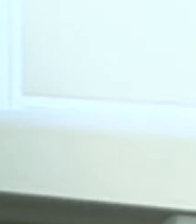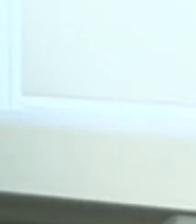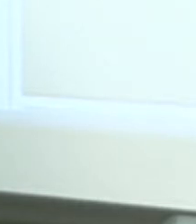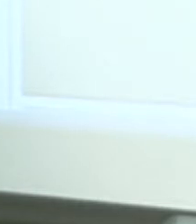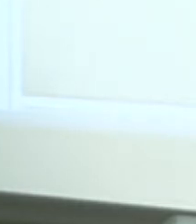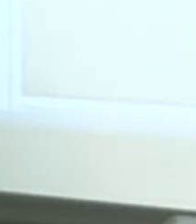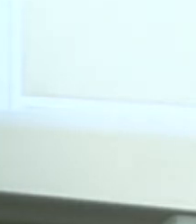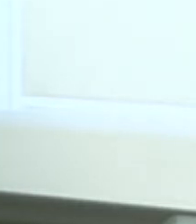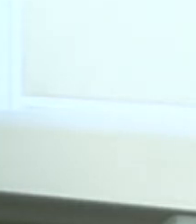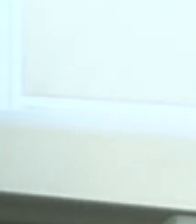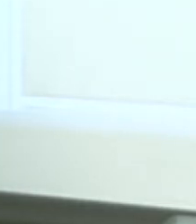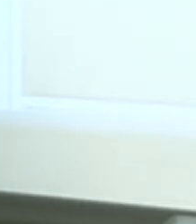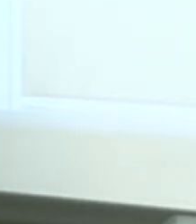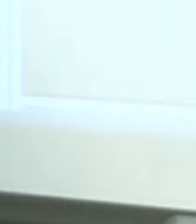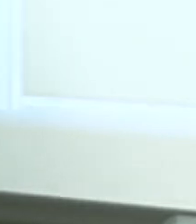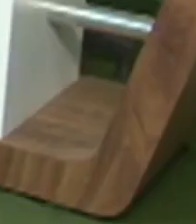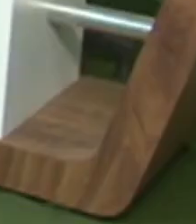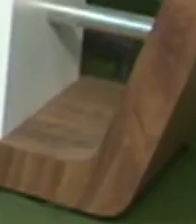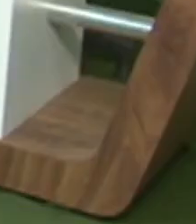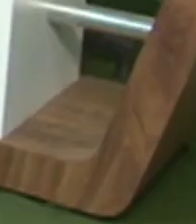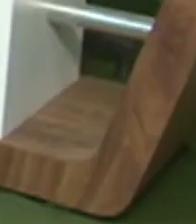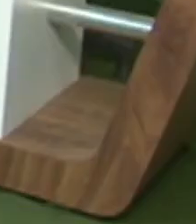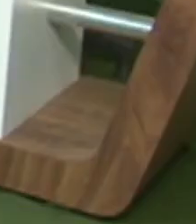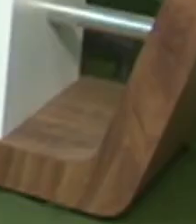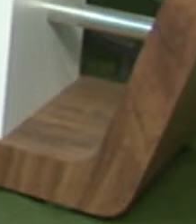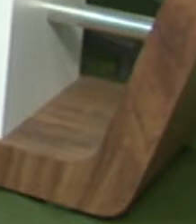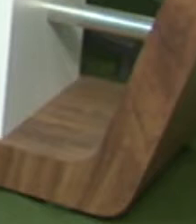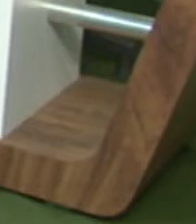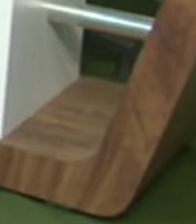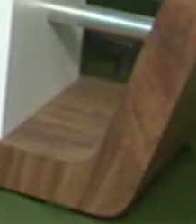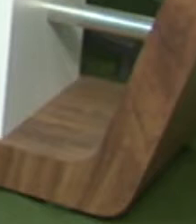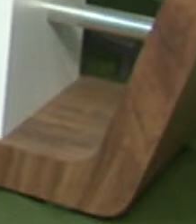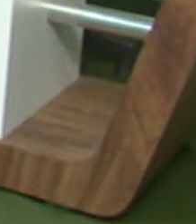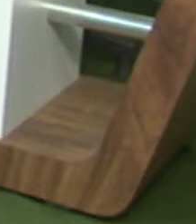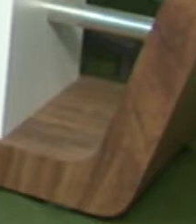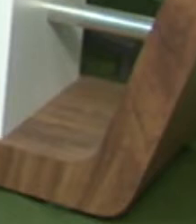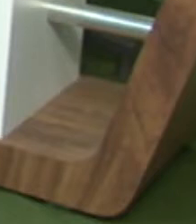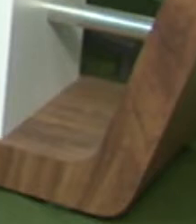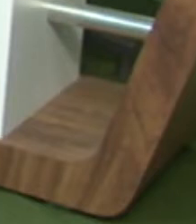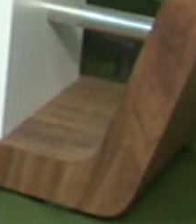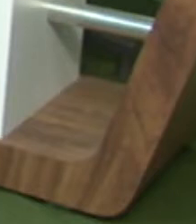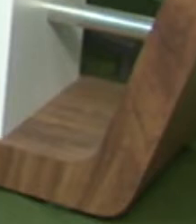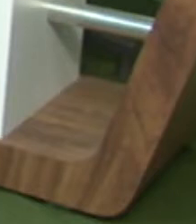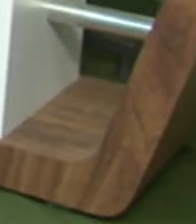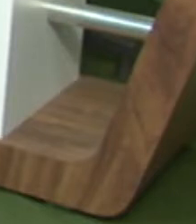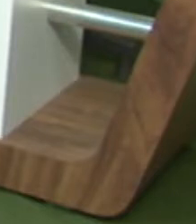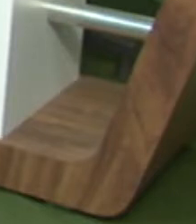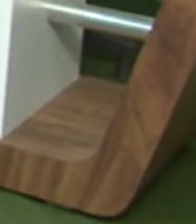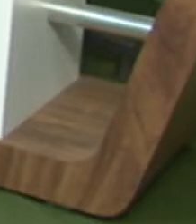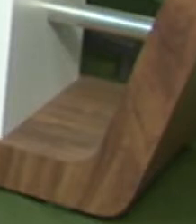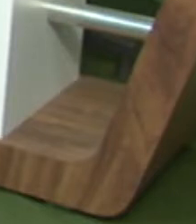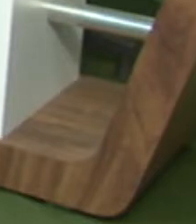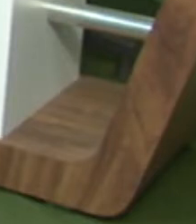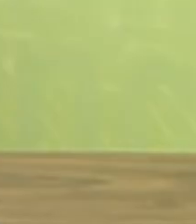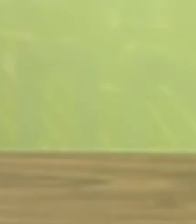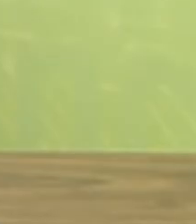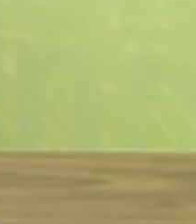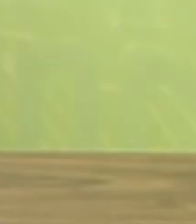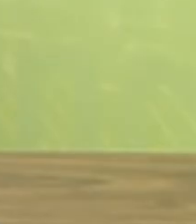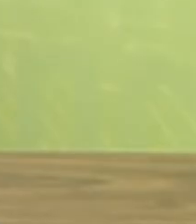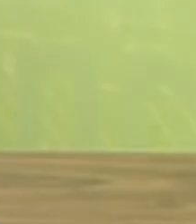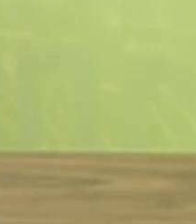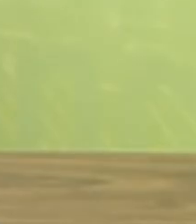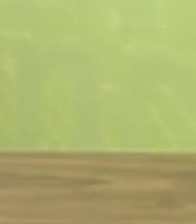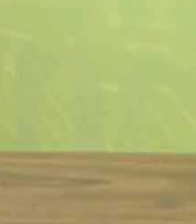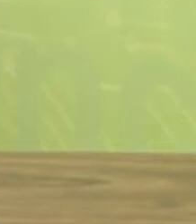método convencional, não é isso, professor? Com certeza. E aí cada modalidade de ensino, ou também cada pessoa, né, tem um método de ensino.